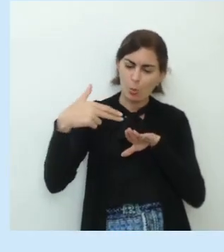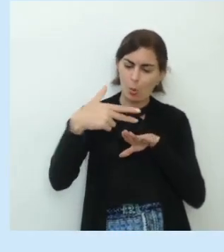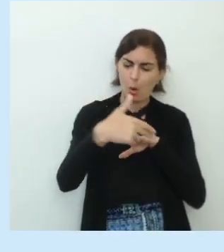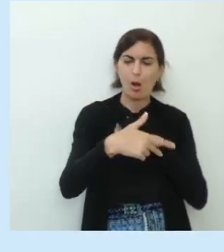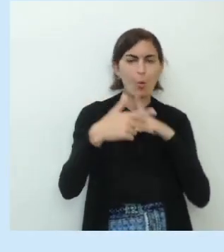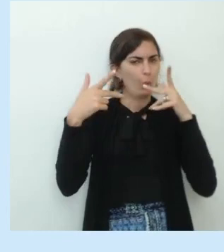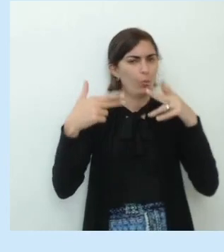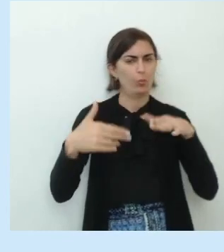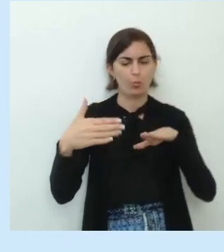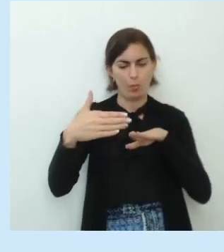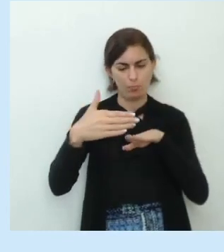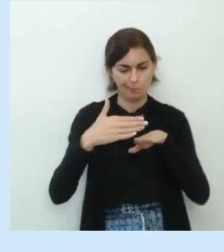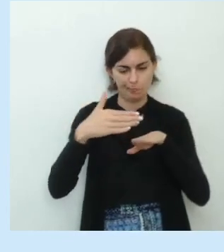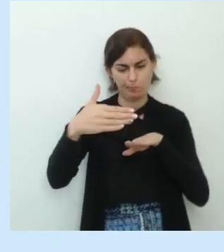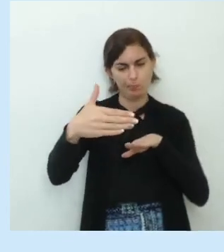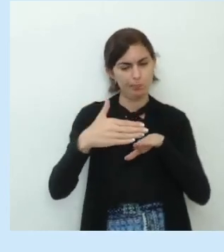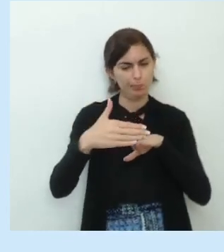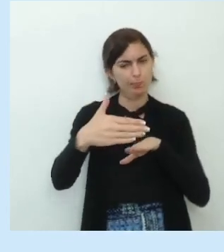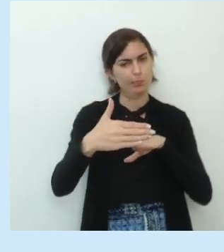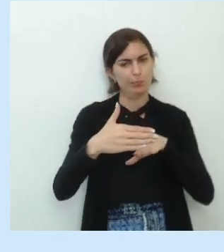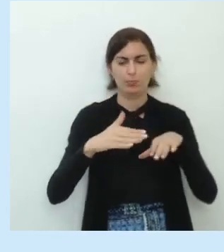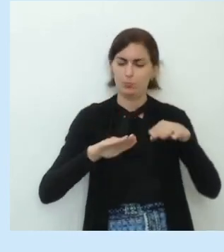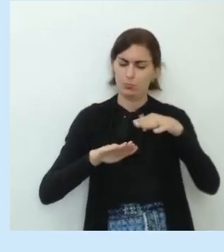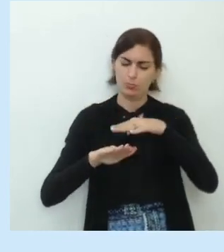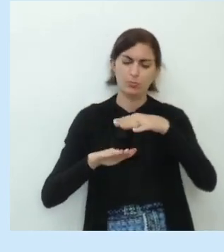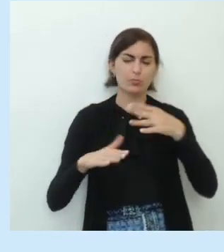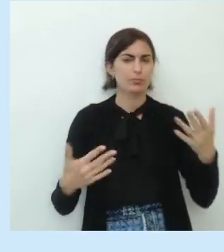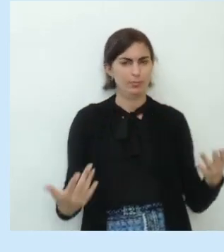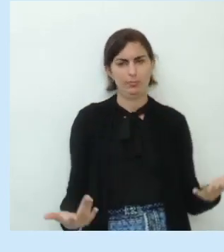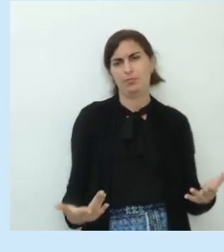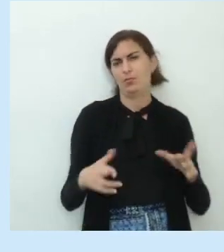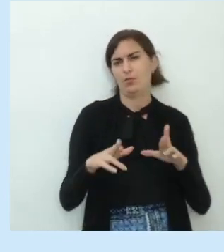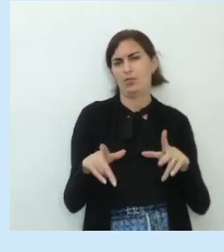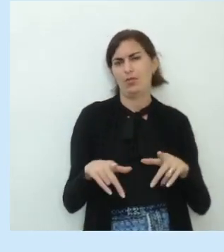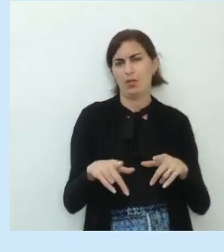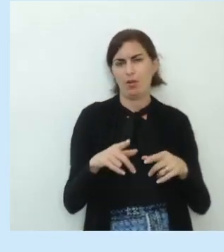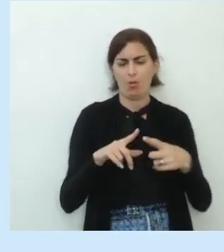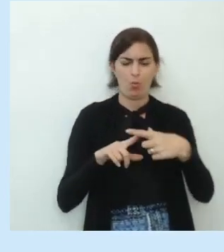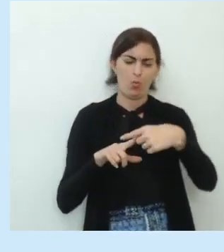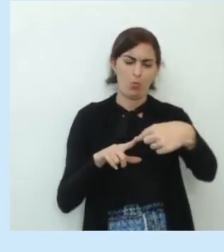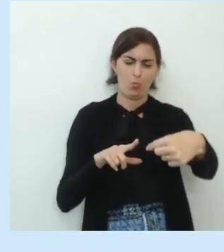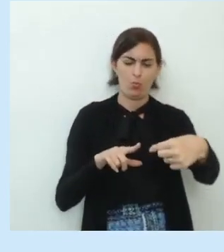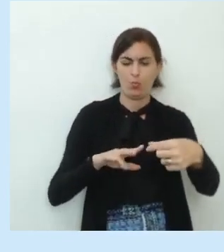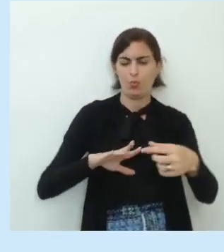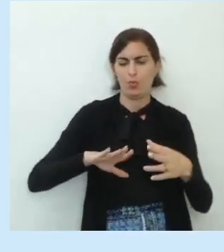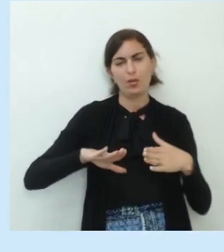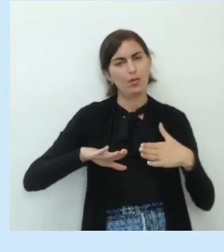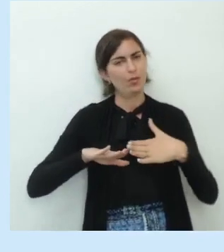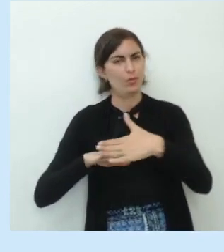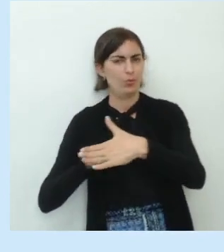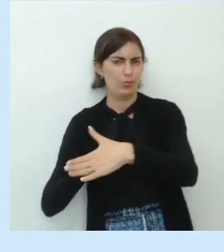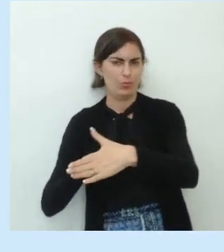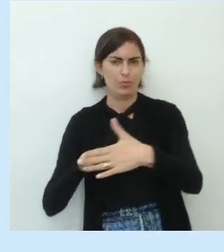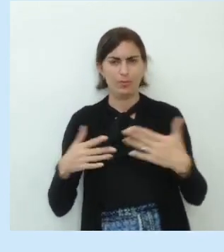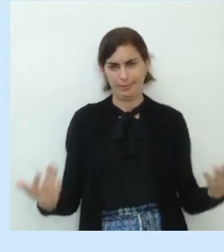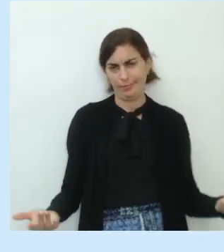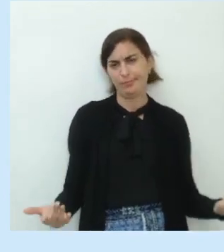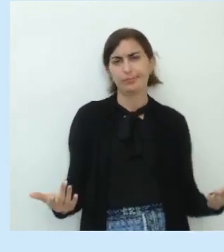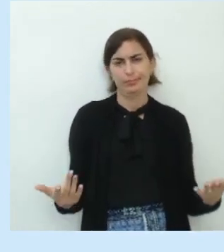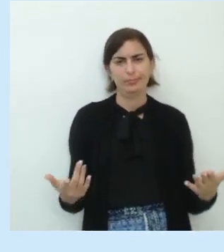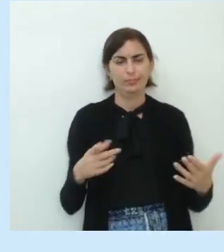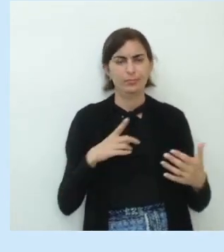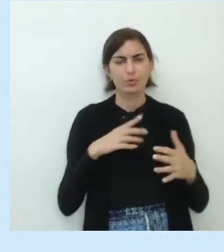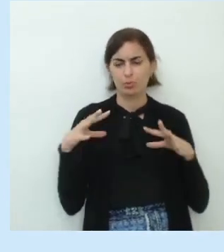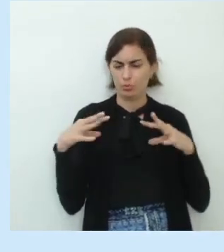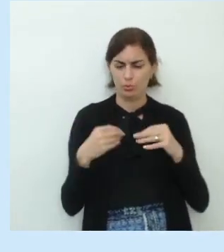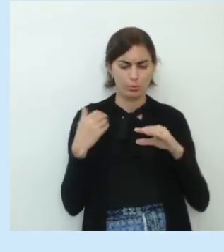a mesma, o mesmo corte em todos os dedos, para não ficar uma unha maior que a outra, né? Não ficar antissimétrico,